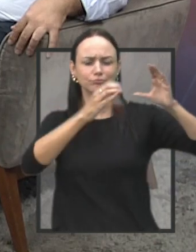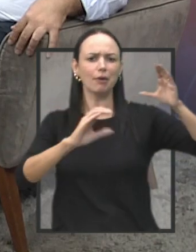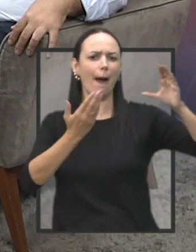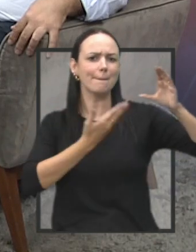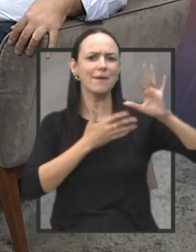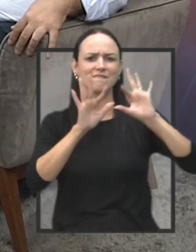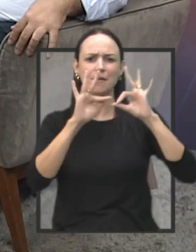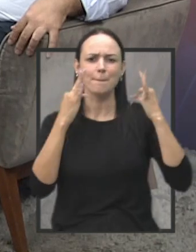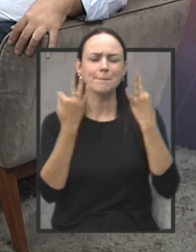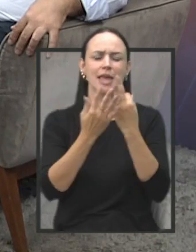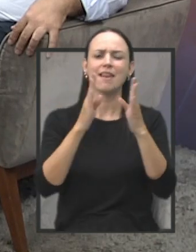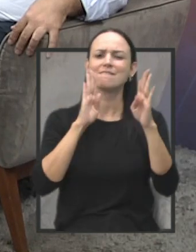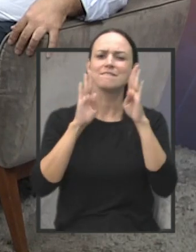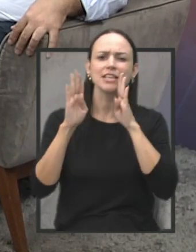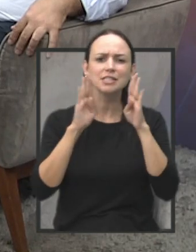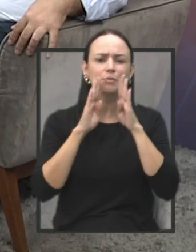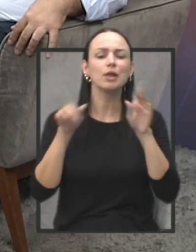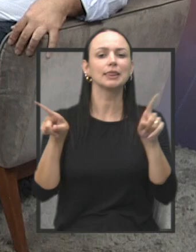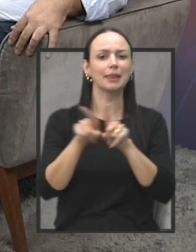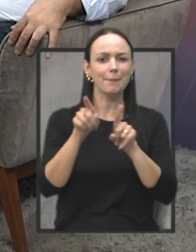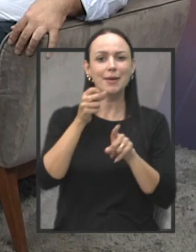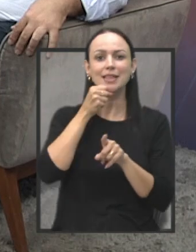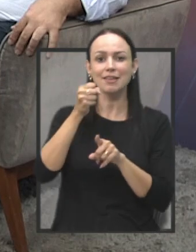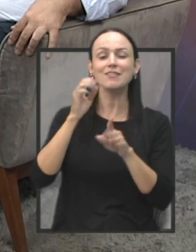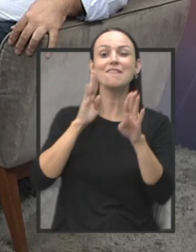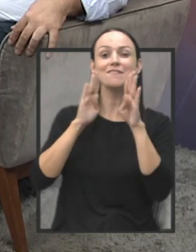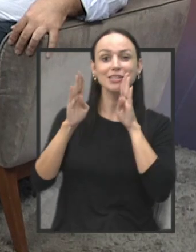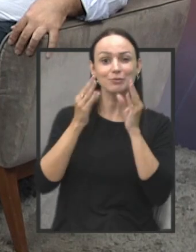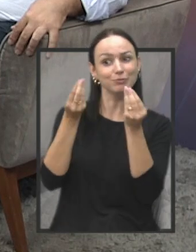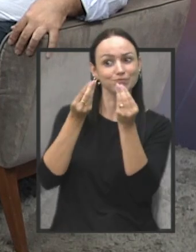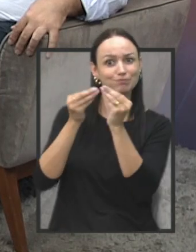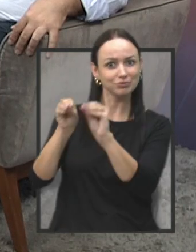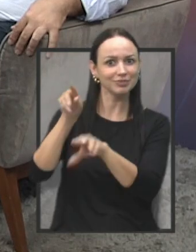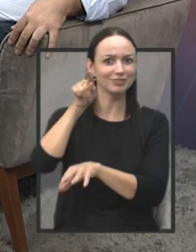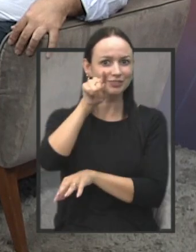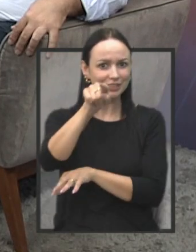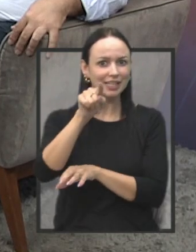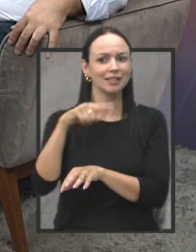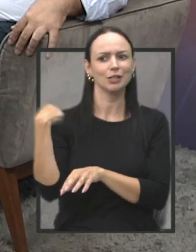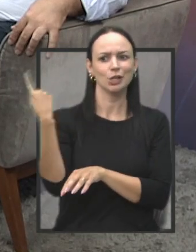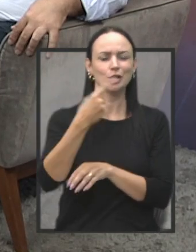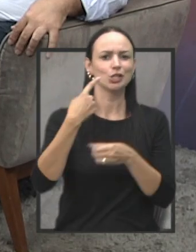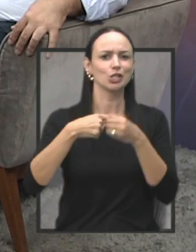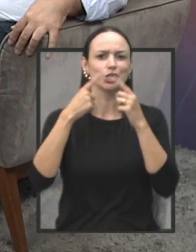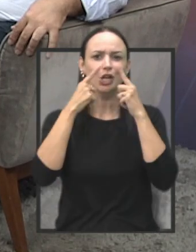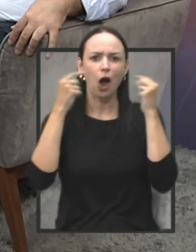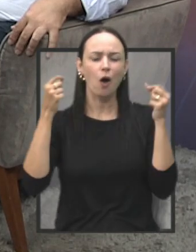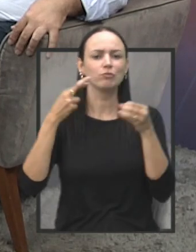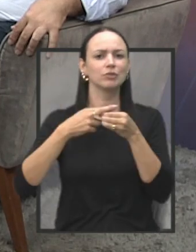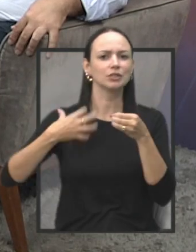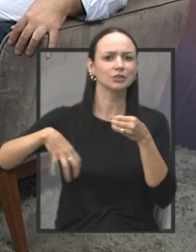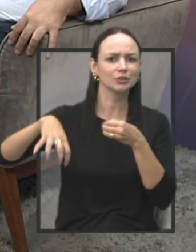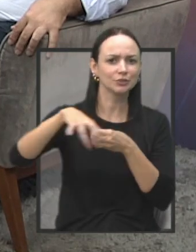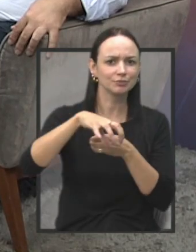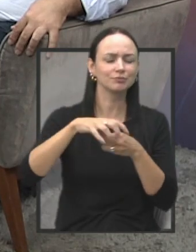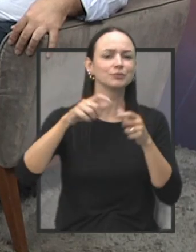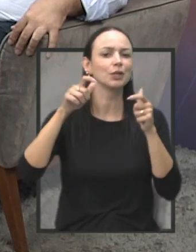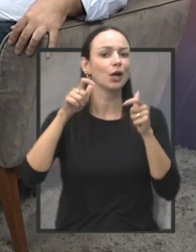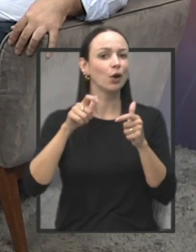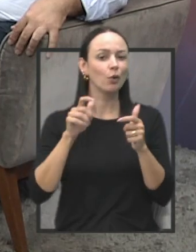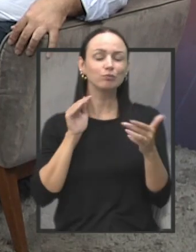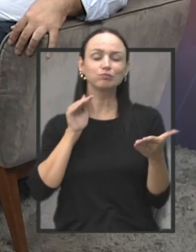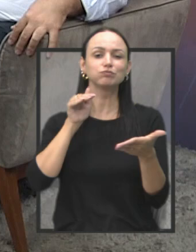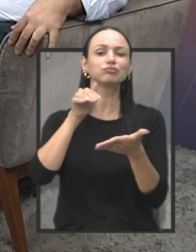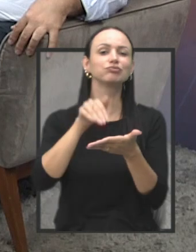no Facebook também. Esta entrevista será disponibilizada para toda a nossa cidade de Jaú, para toda a região e também aonde chega